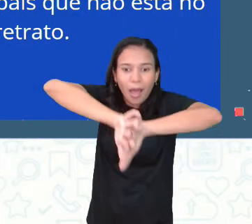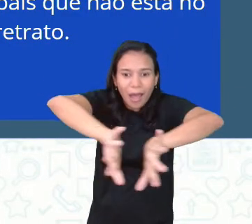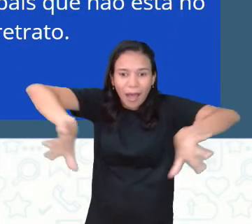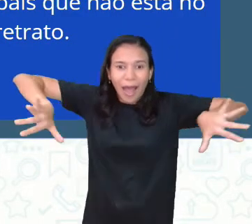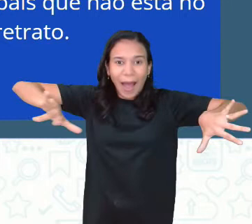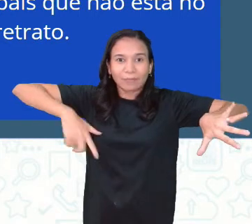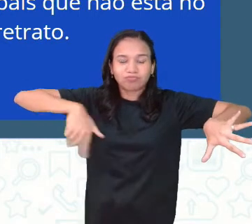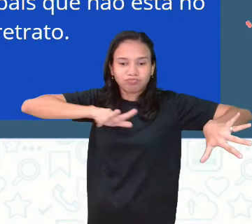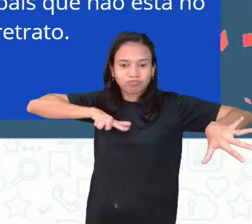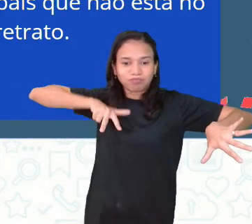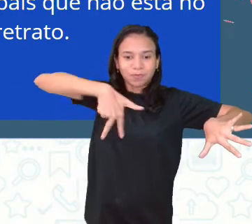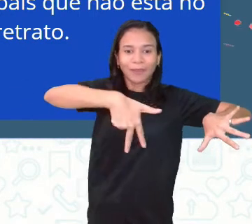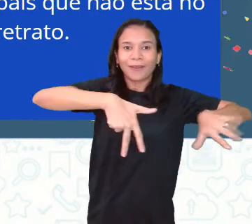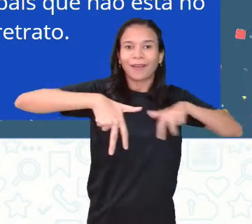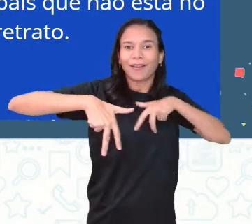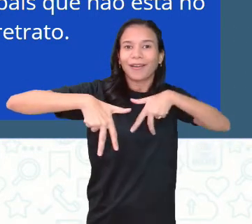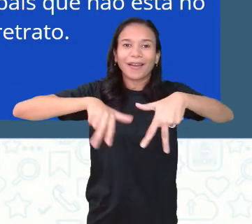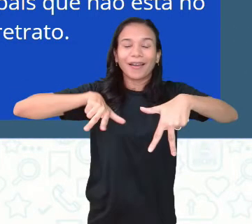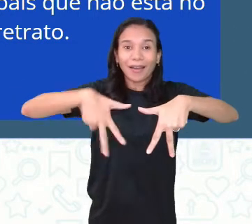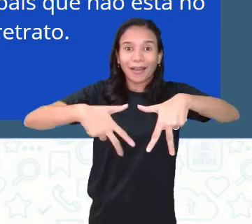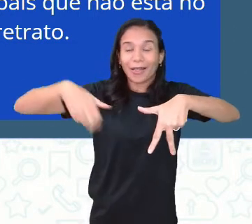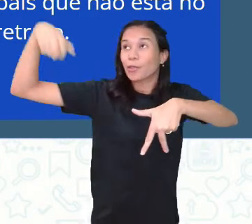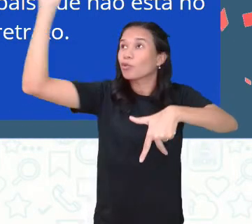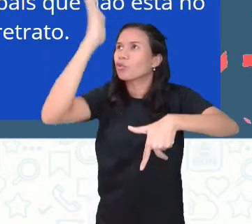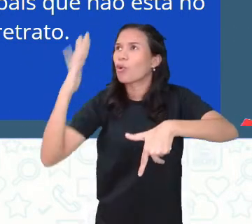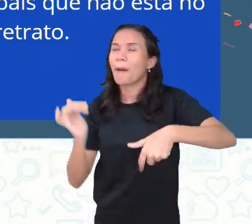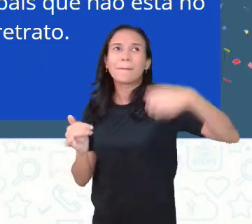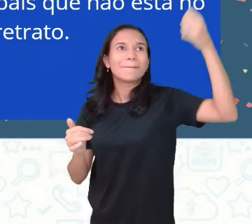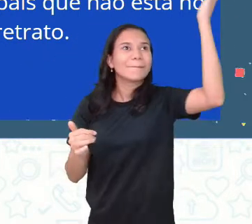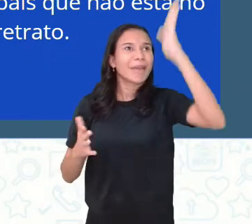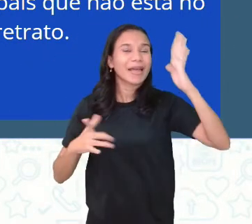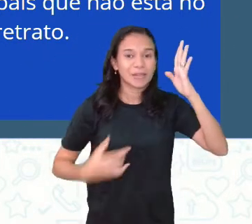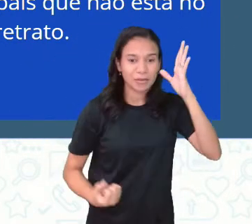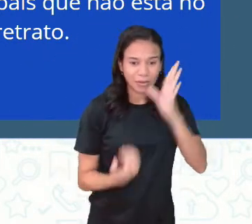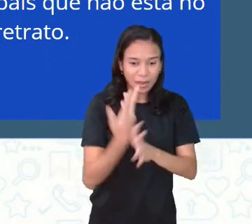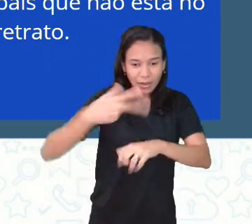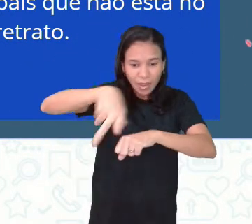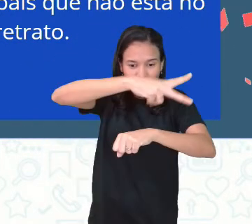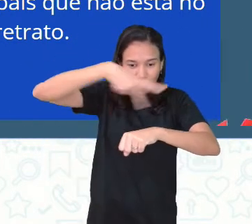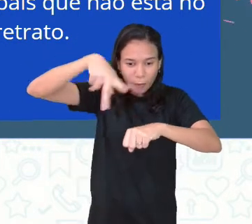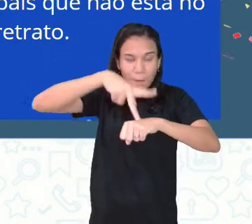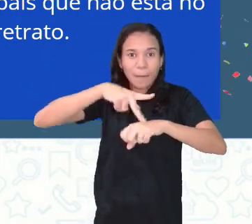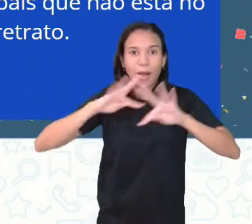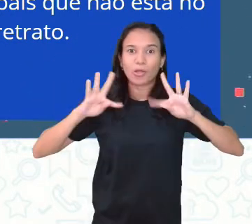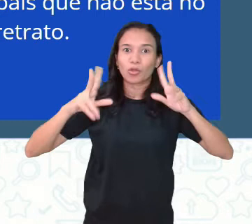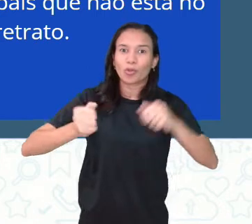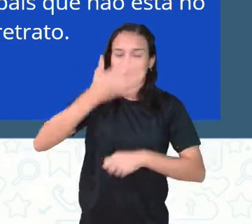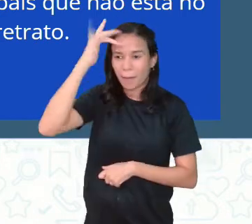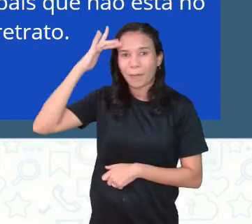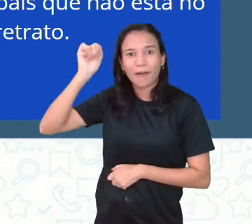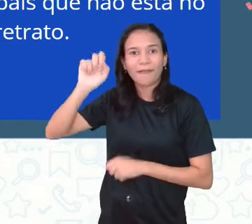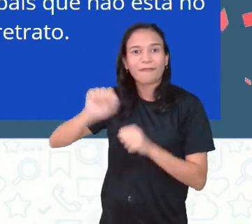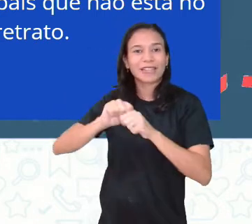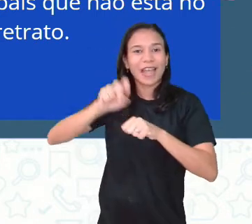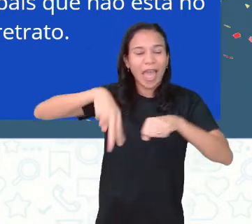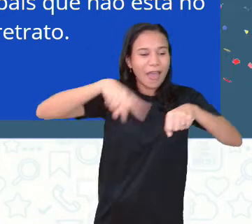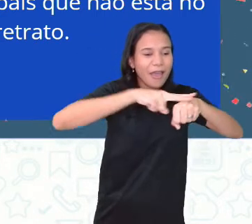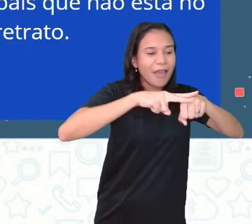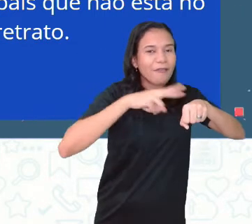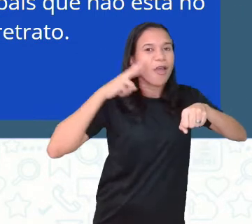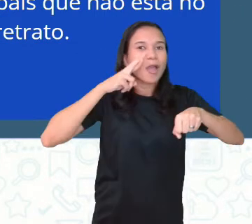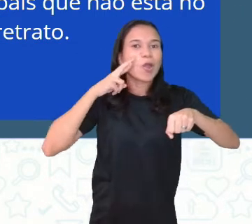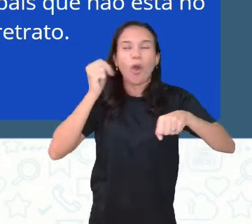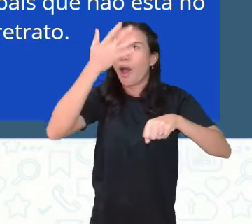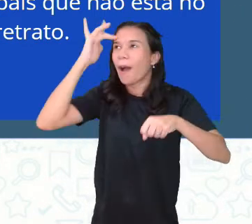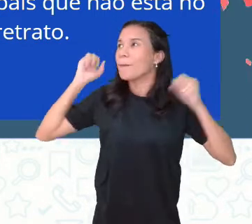os teus heróis de barracões. Dos Brasis, que se faz um país de lecis, jamelões, são verde e rosa as